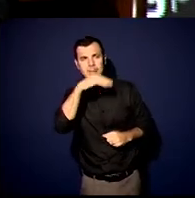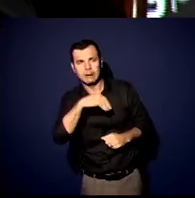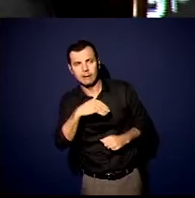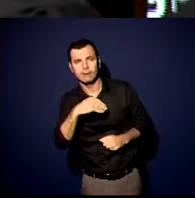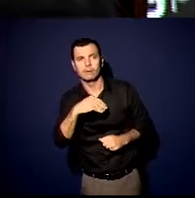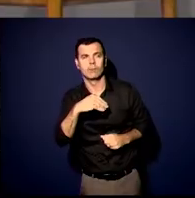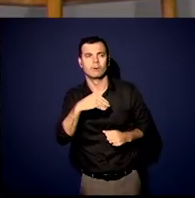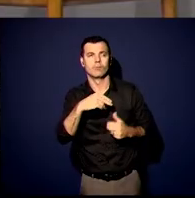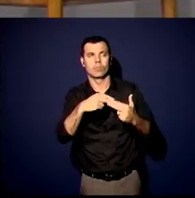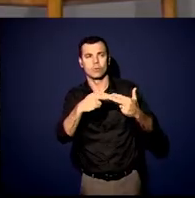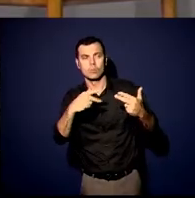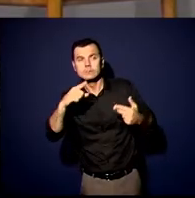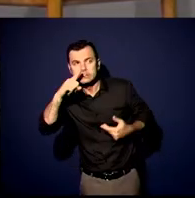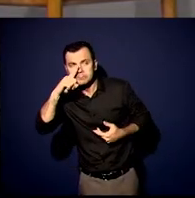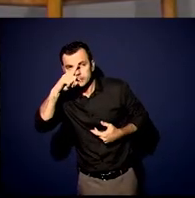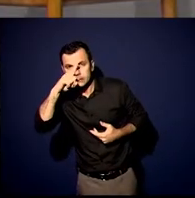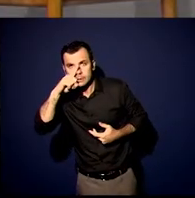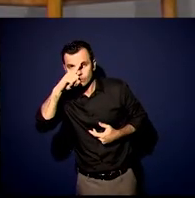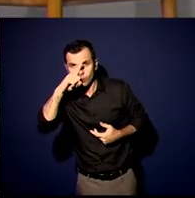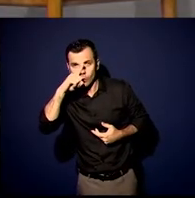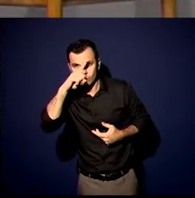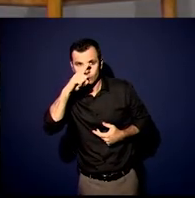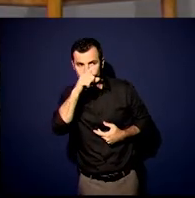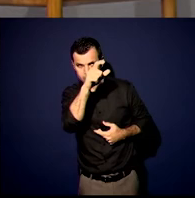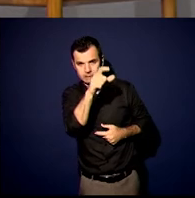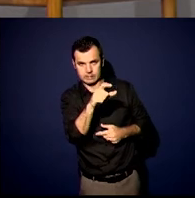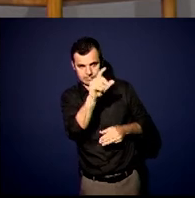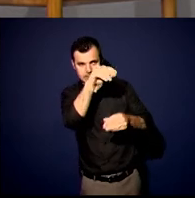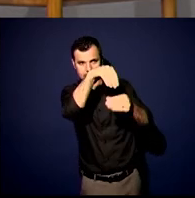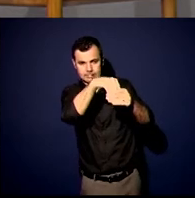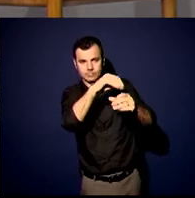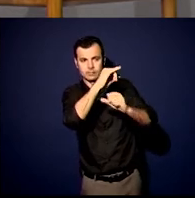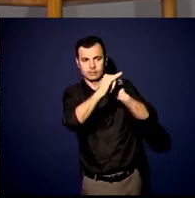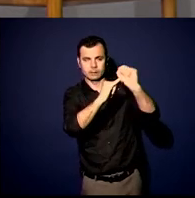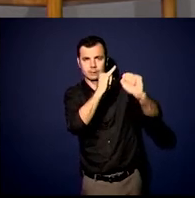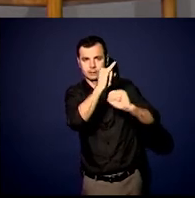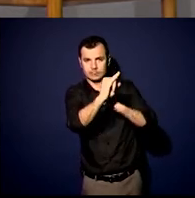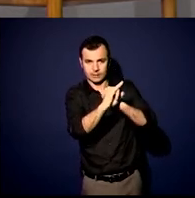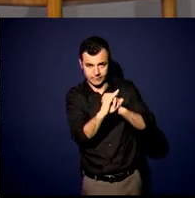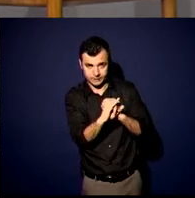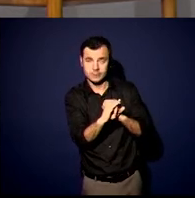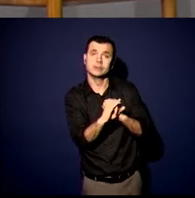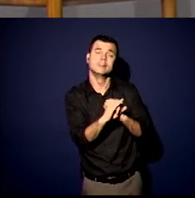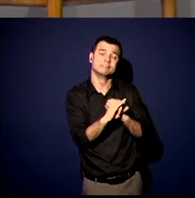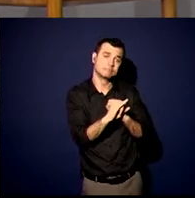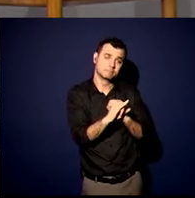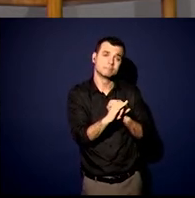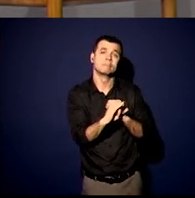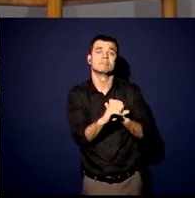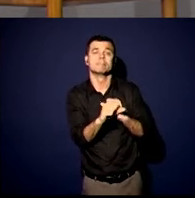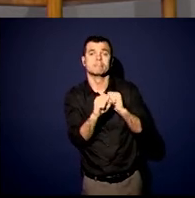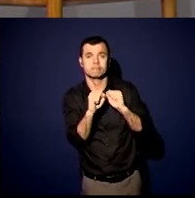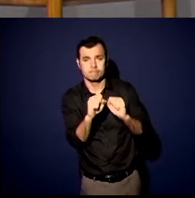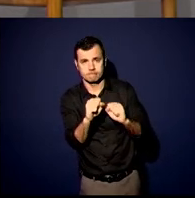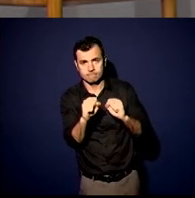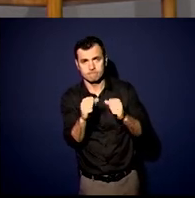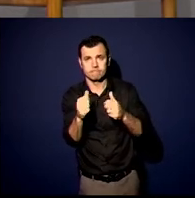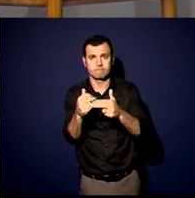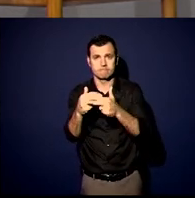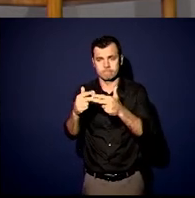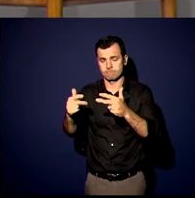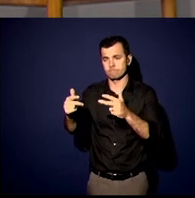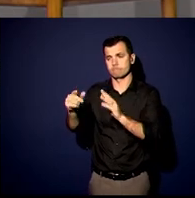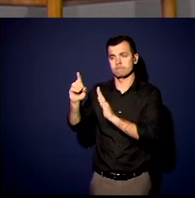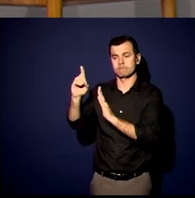perigosidade ou a periculosidade da conduta na internet é muito maior do que outrora nas formulações clássicas do Direito